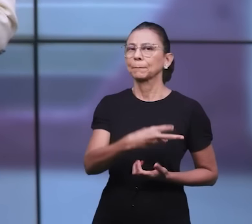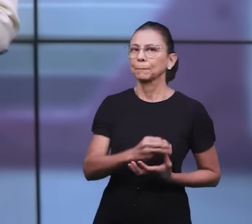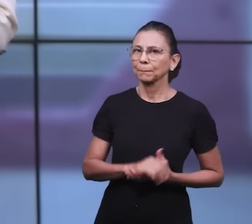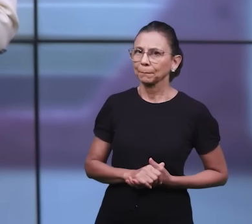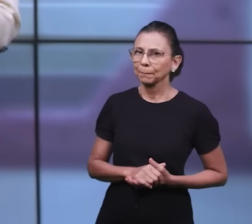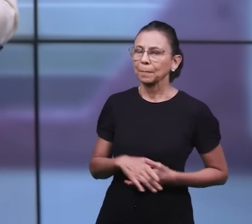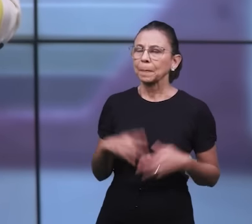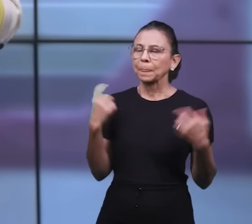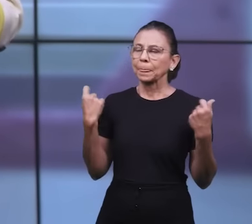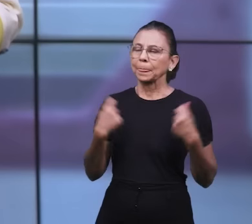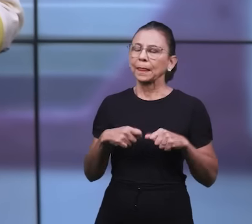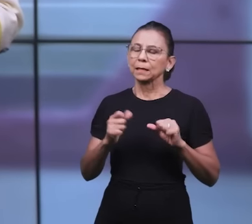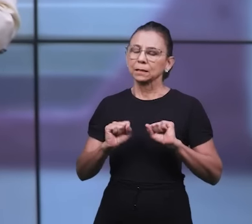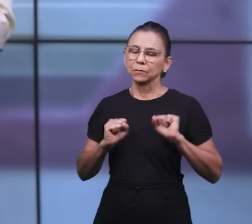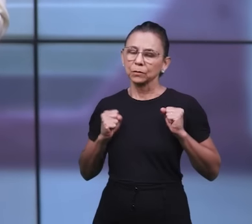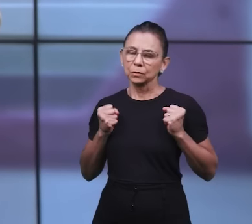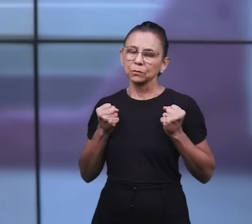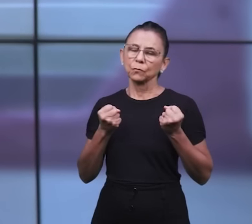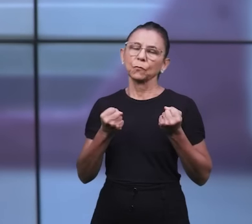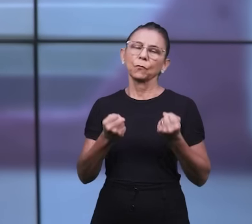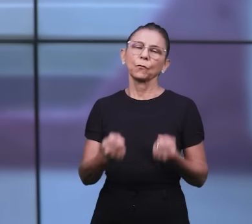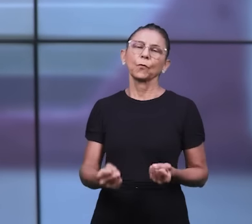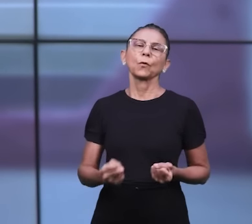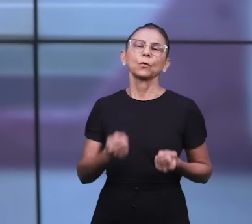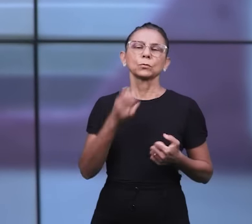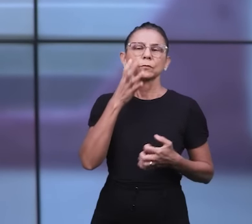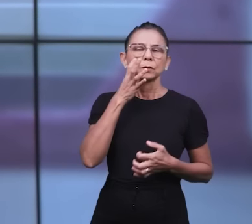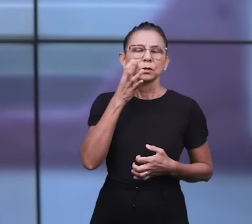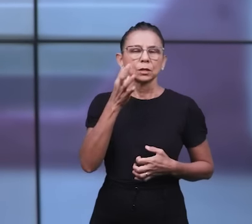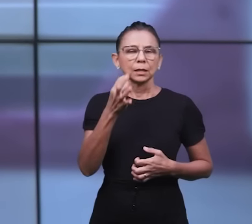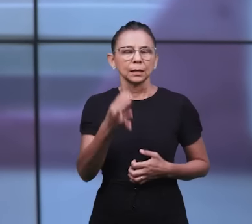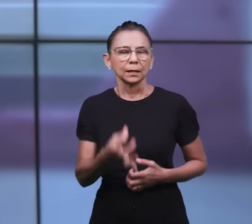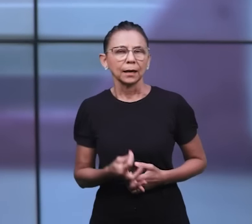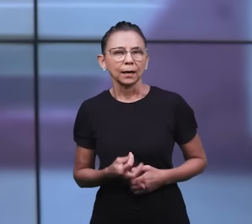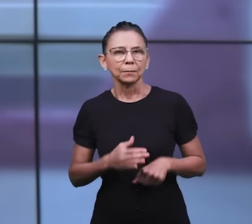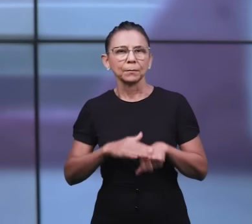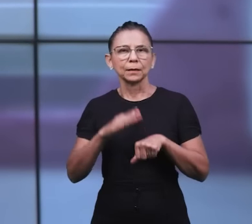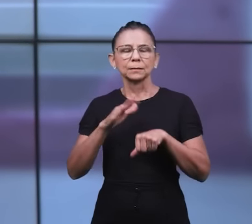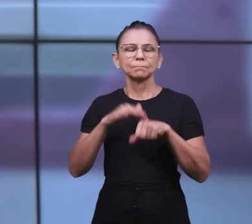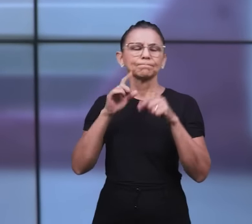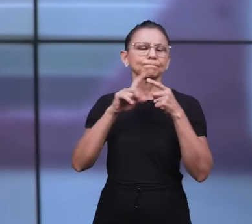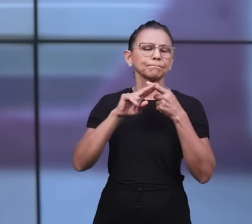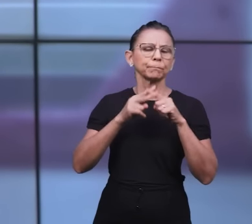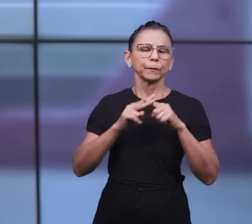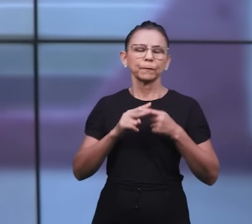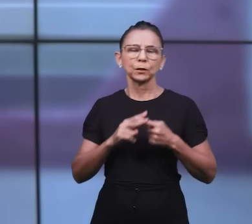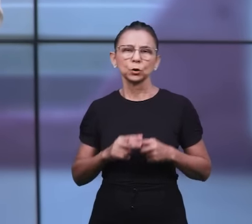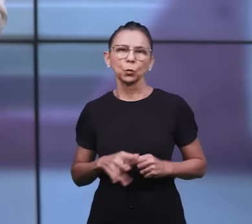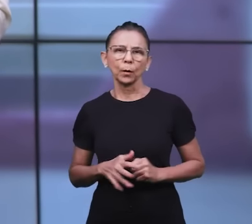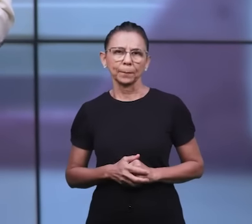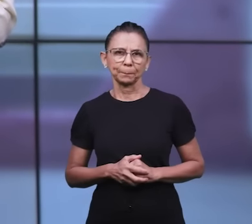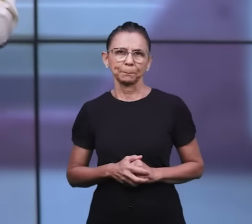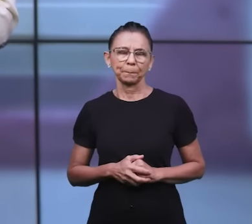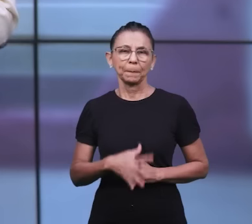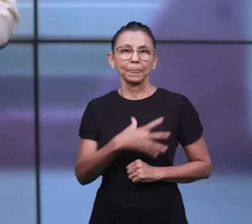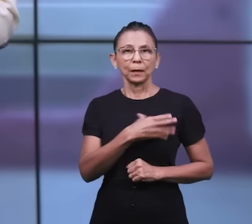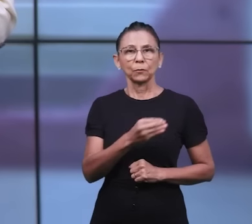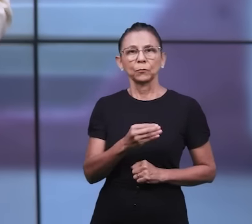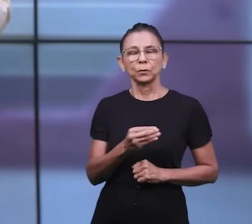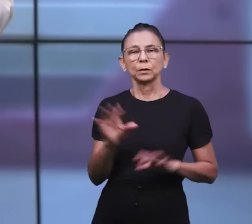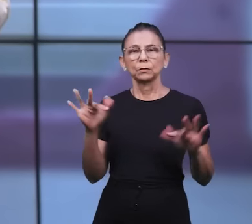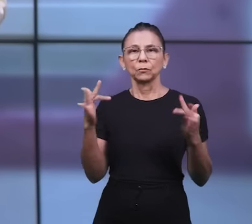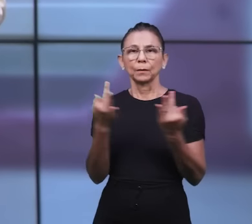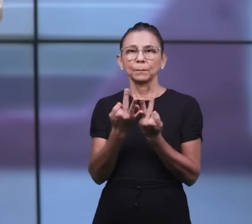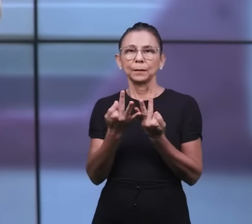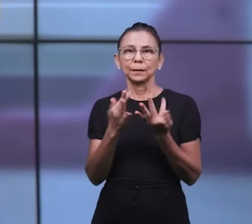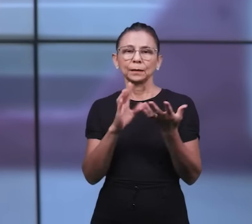acontece e sim uma busca ativa você ser aprendido e aperfeiçoada na relação com os filhos o diálogo